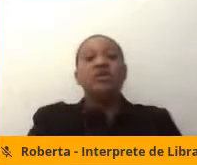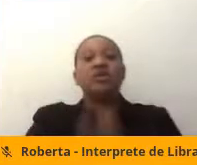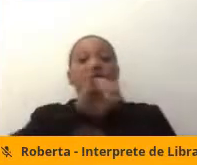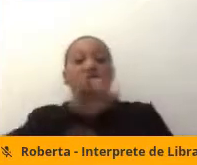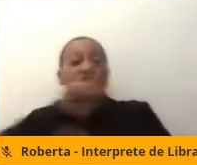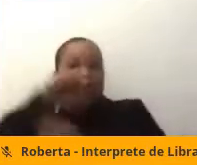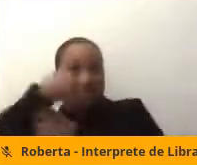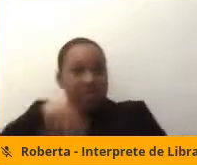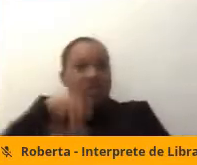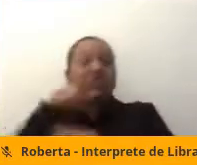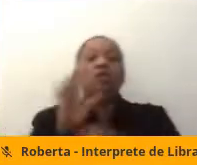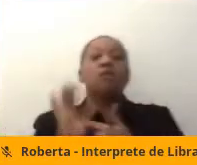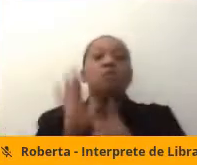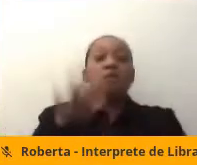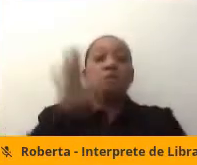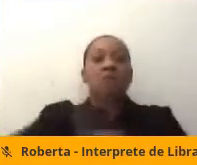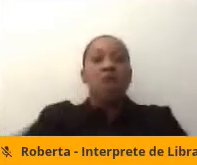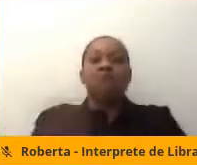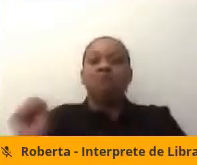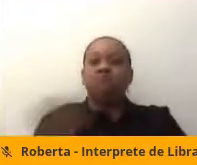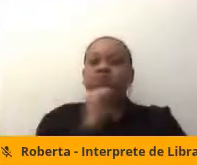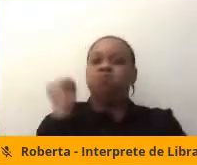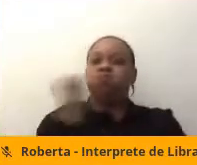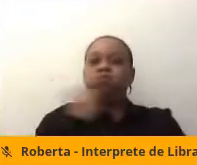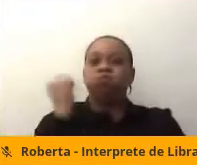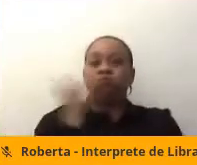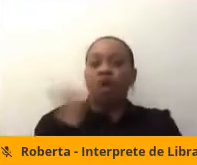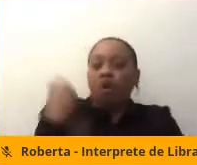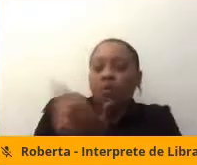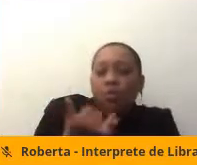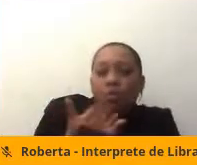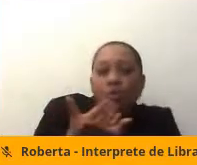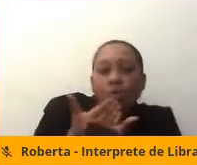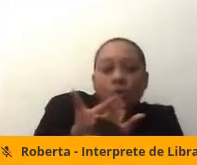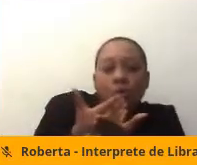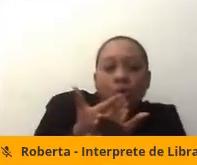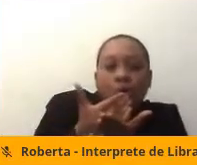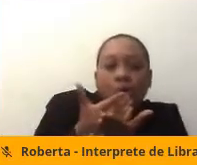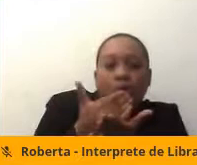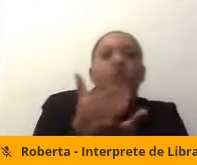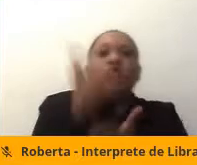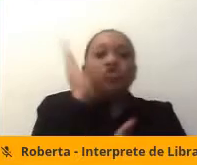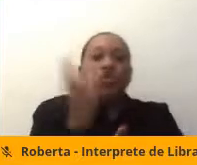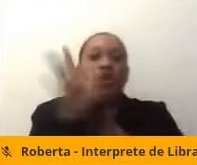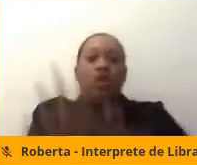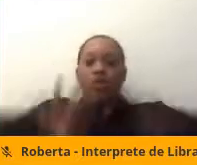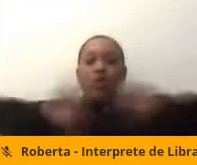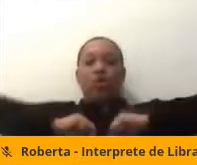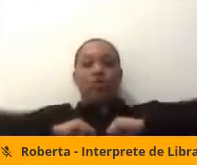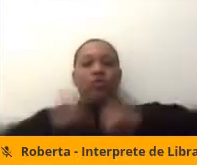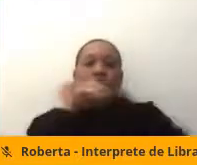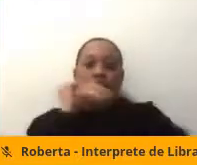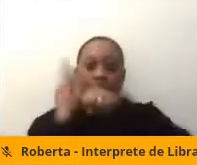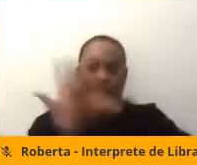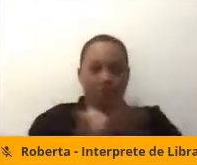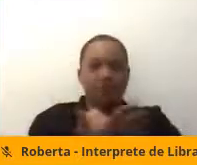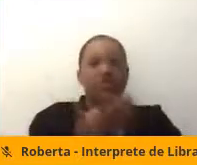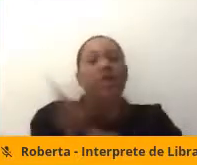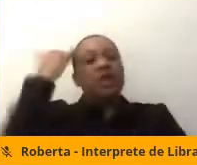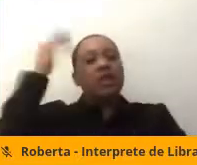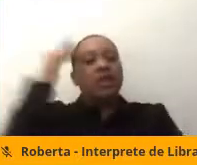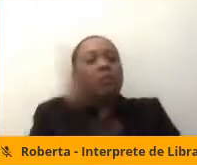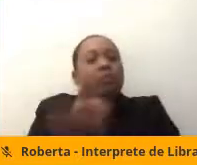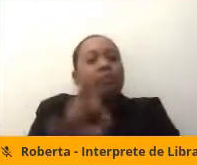você realmente está ali com Covid. E ele tende ainda a se manter por um período, um resíduo desse IgM que vai se